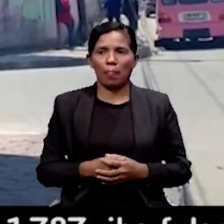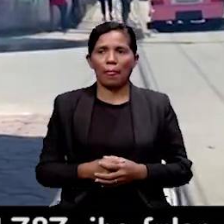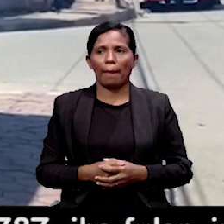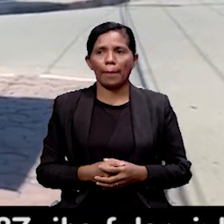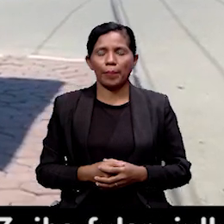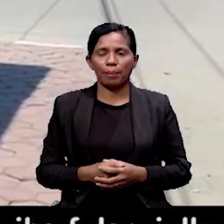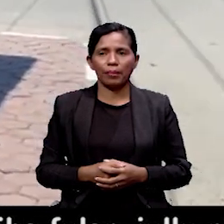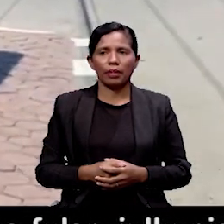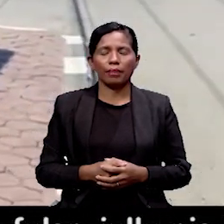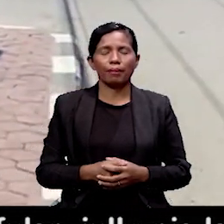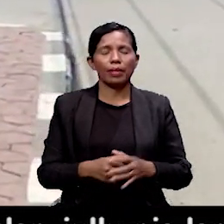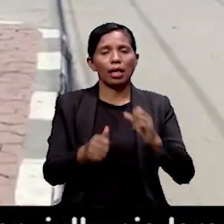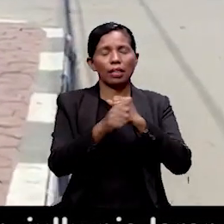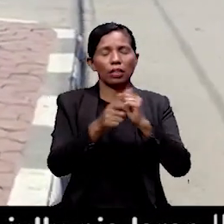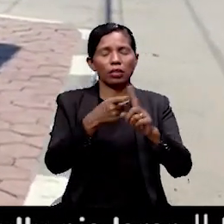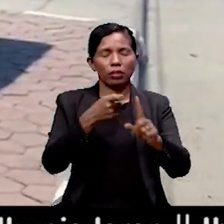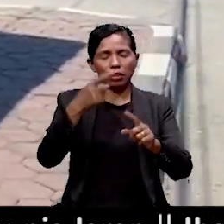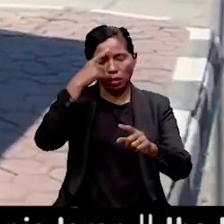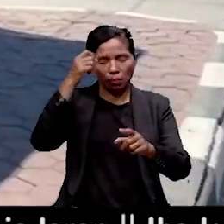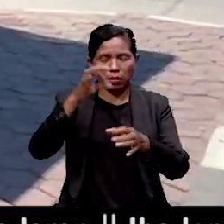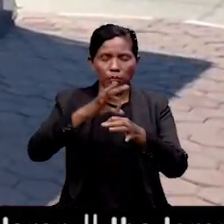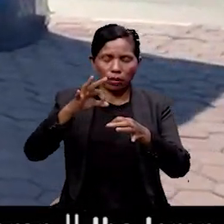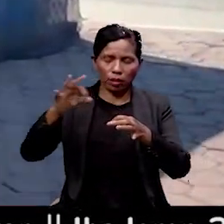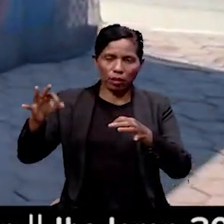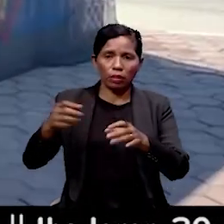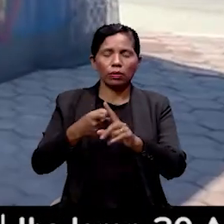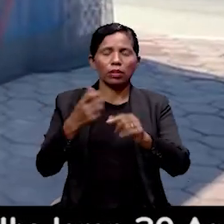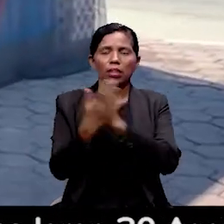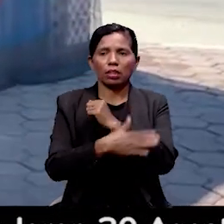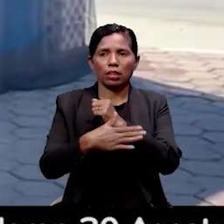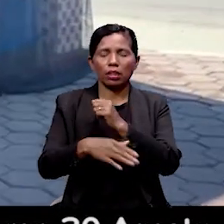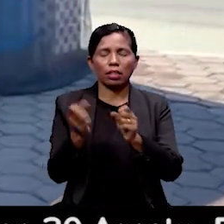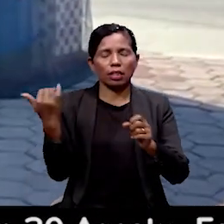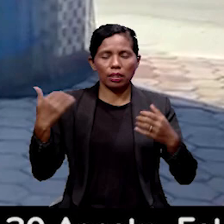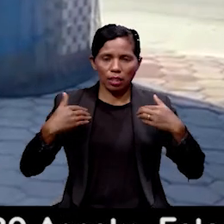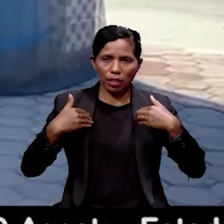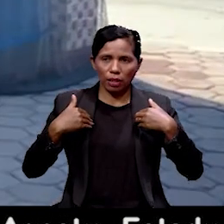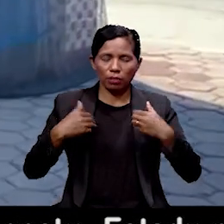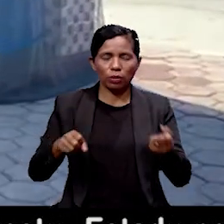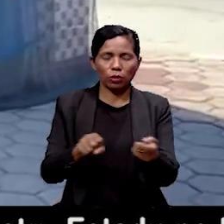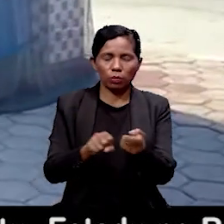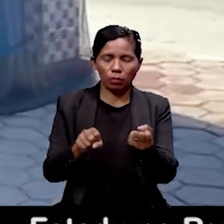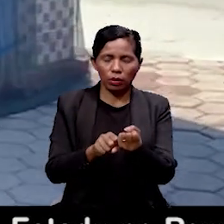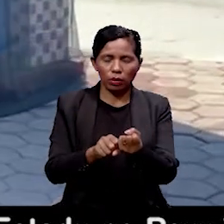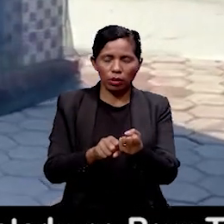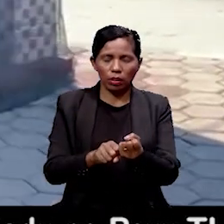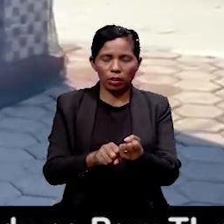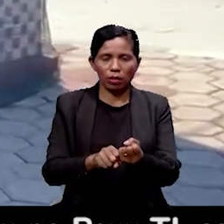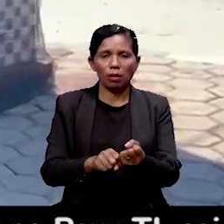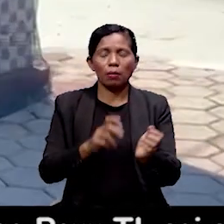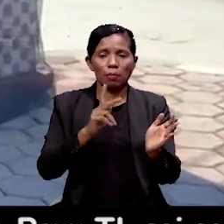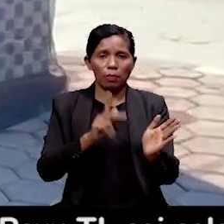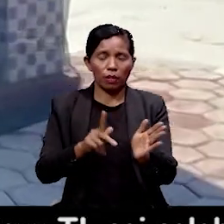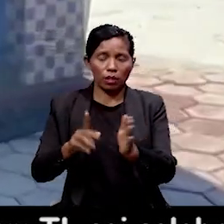A Saunhusi Marroca tambem espírito nacionalismo e patriotismo nebe-nia-iha que contribui para progresso e desenvolvimento